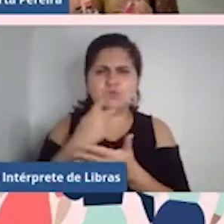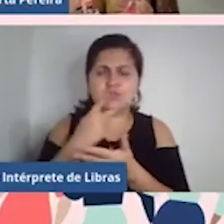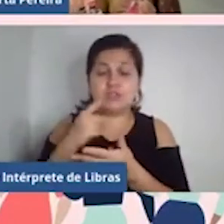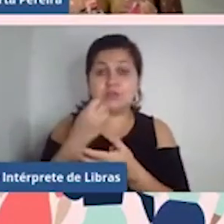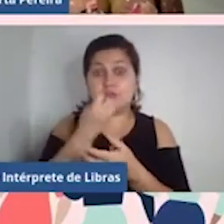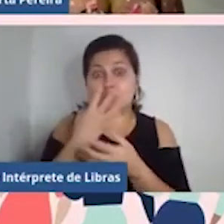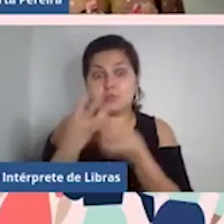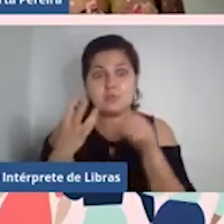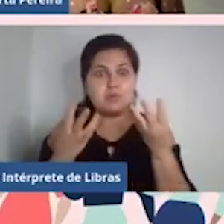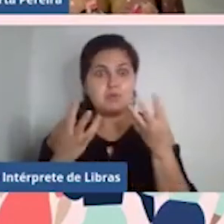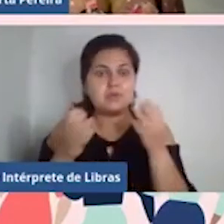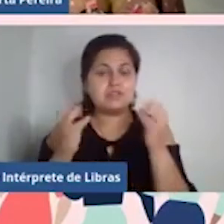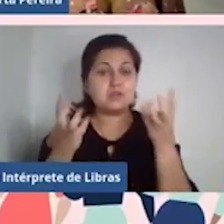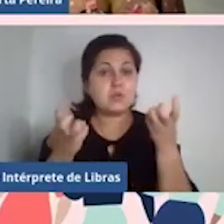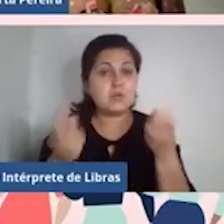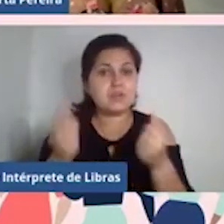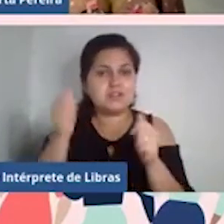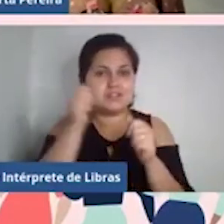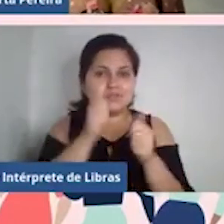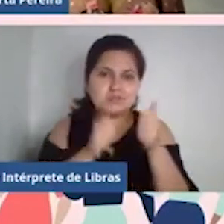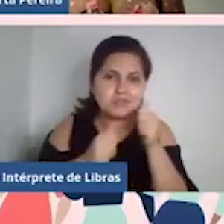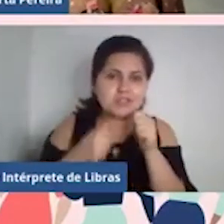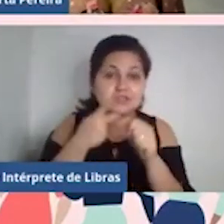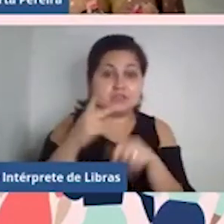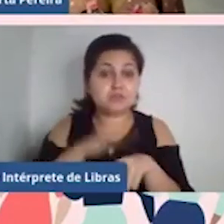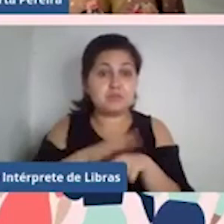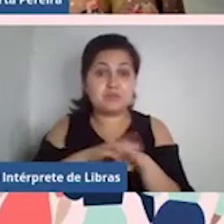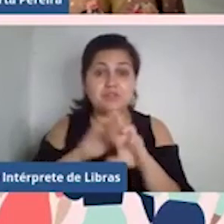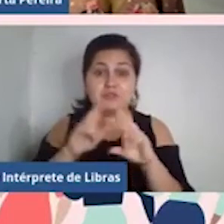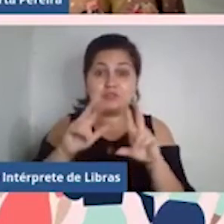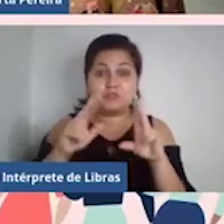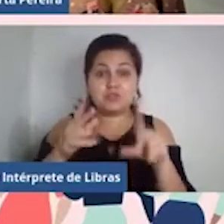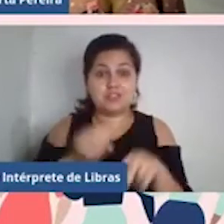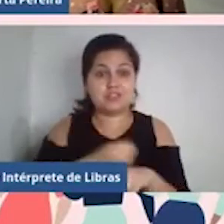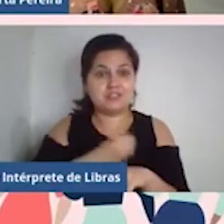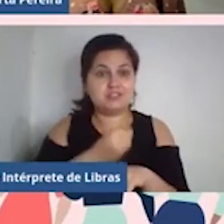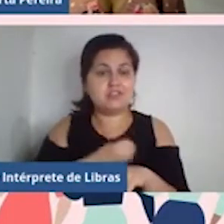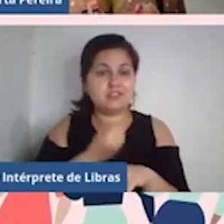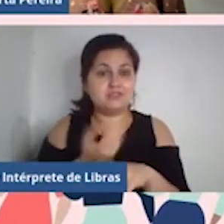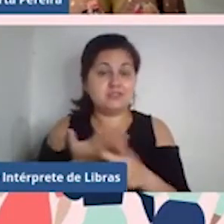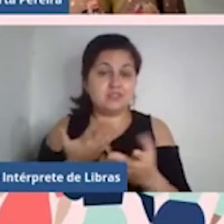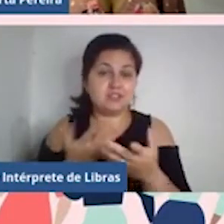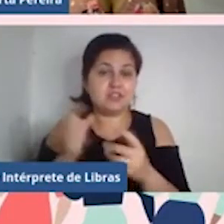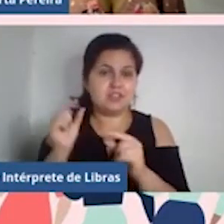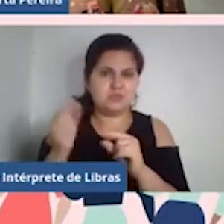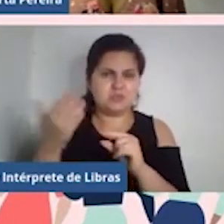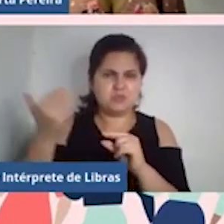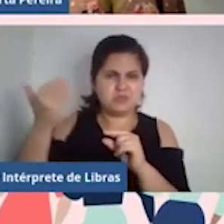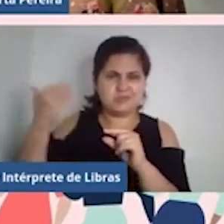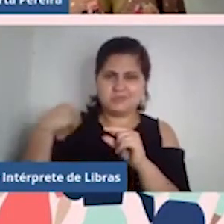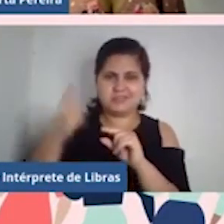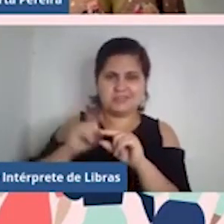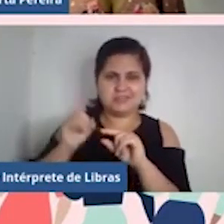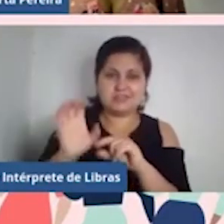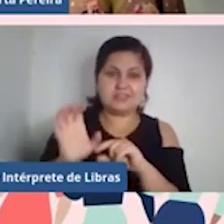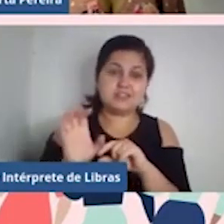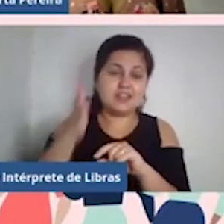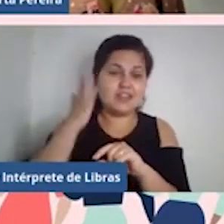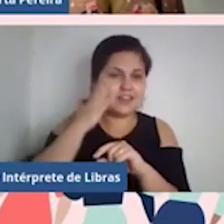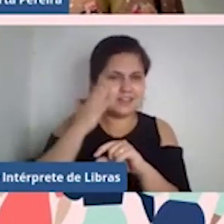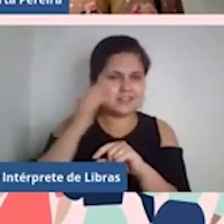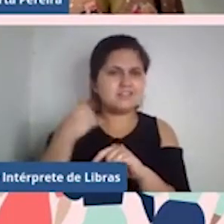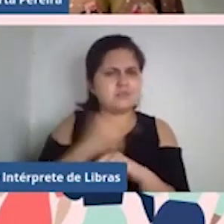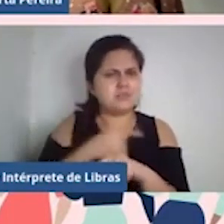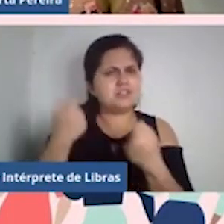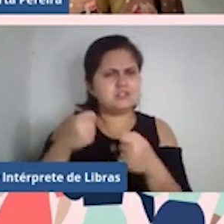quantas mulheres falando de um momento já tão diferente da vida das mulheres, mas que há pouco tempo não era assim. Então, é saber que a gente tem que